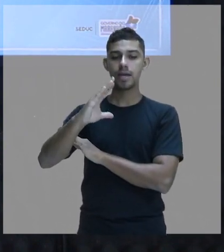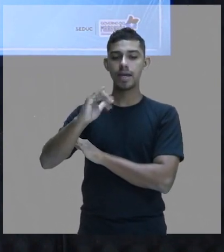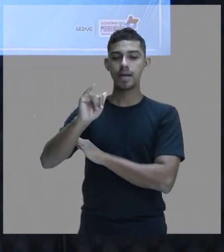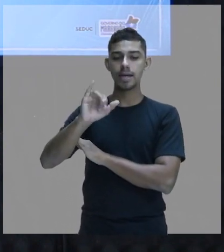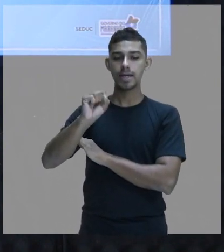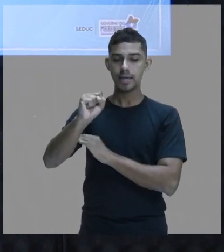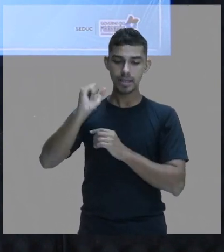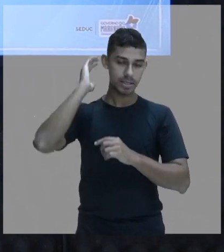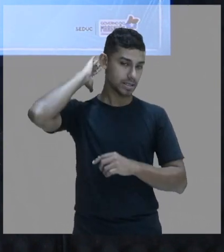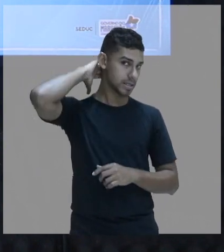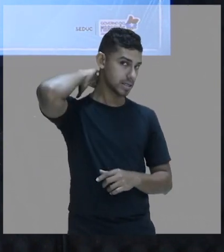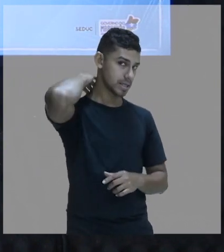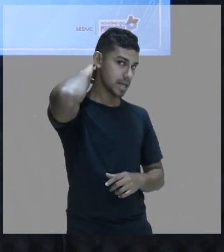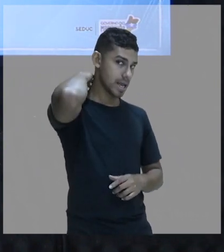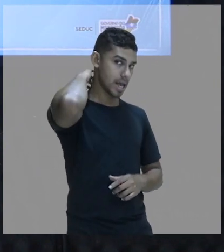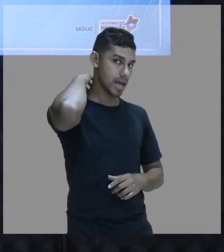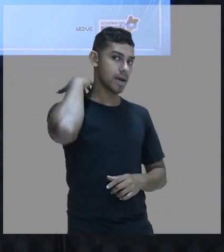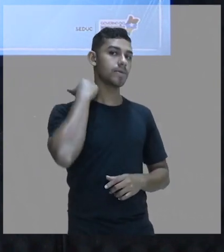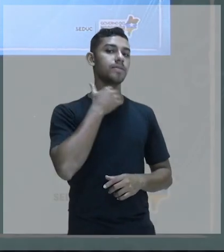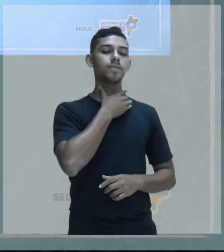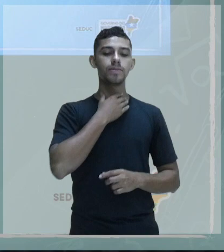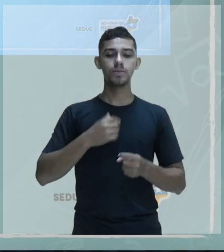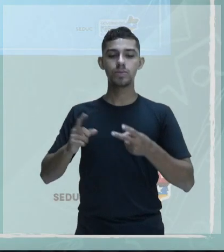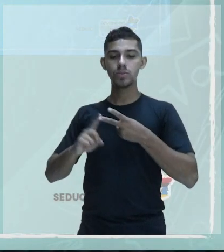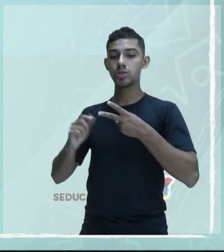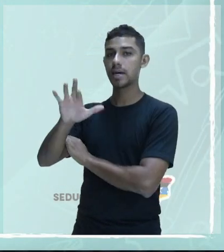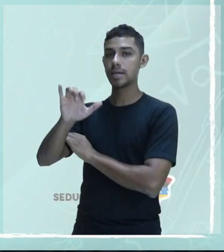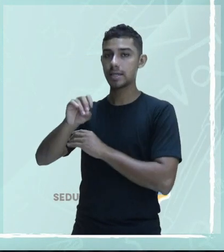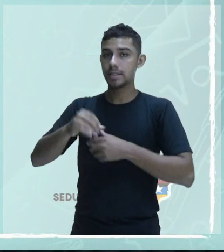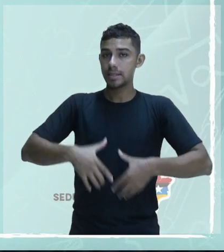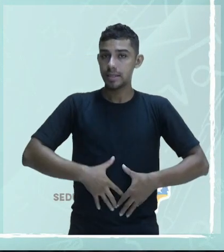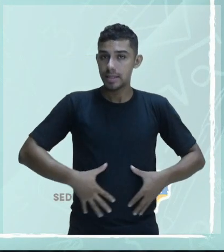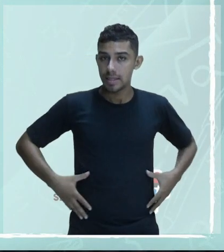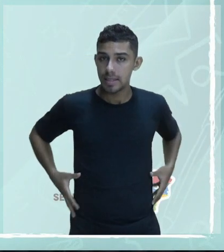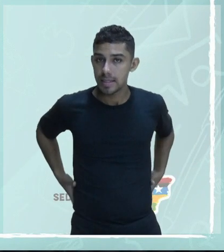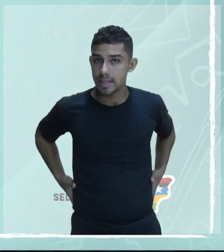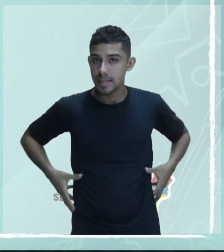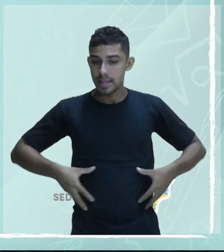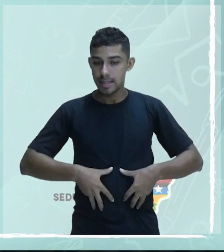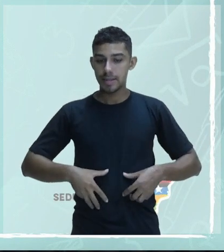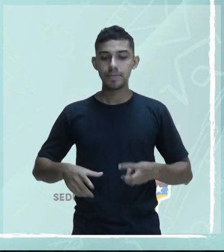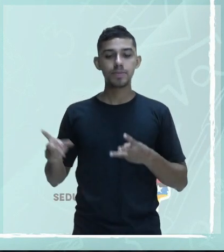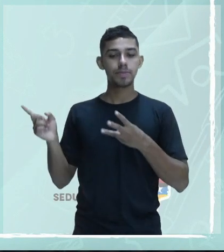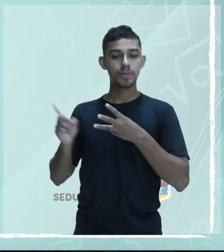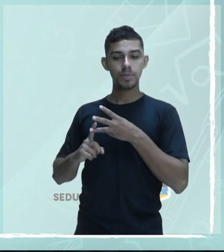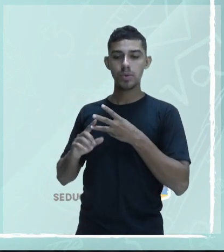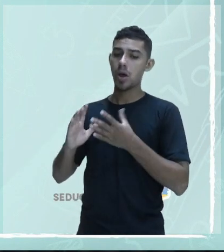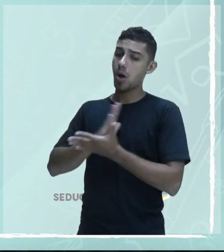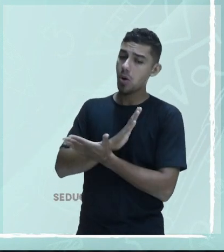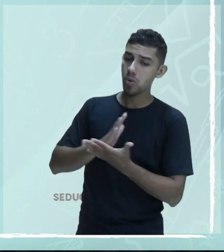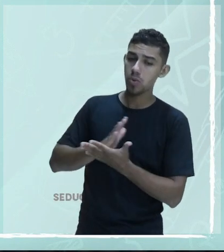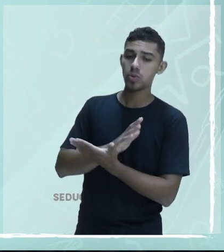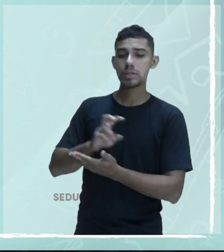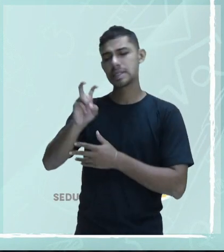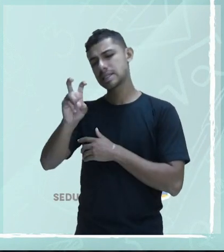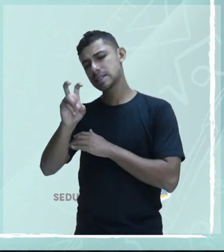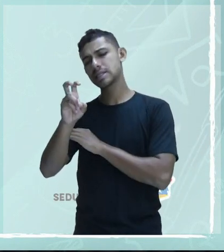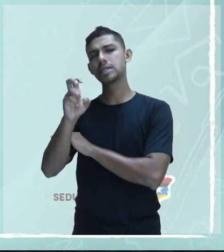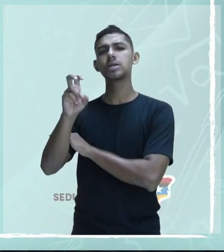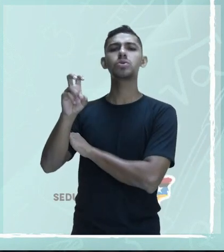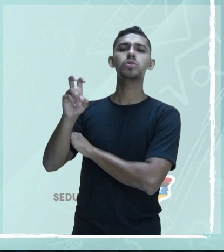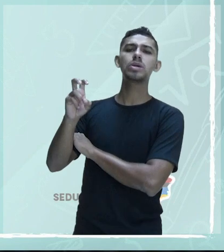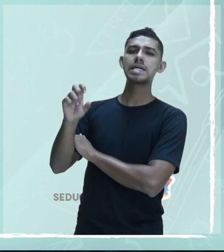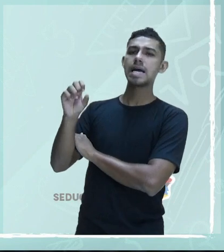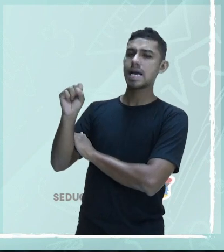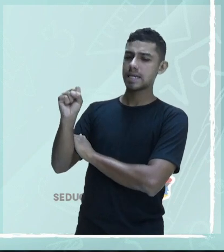pescoço, 12 torácicas, 5 lombares. Aí nós temos, alguns autores falam em 5